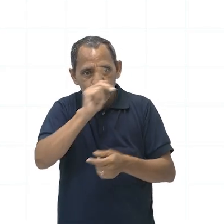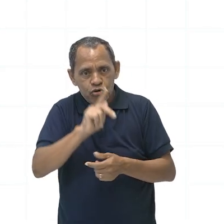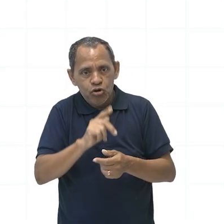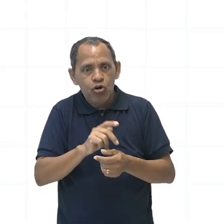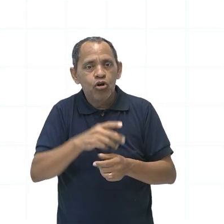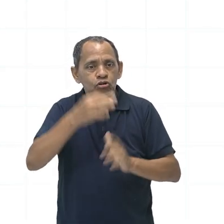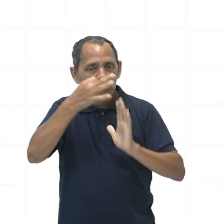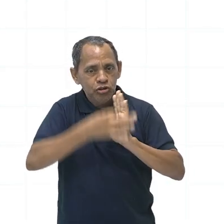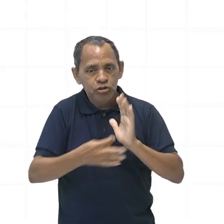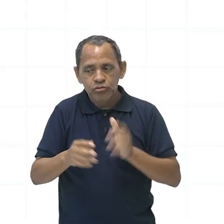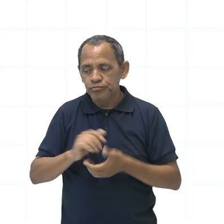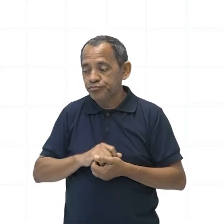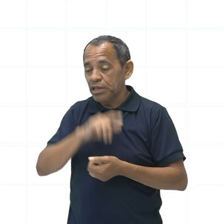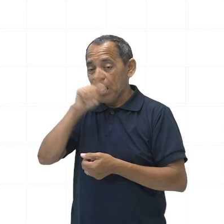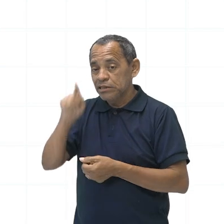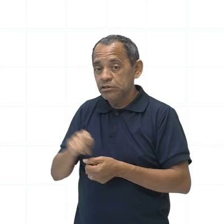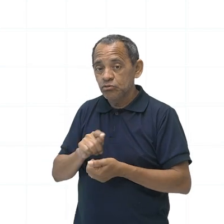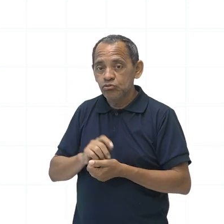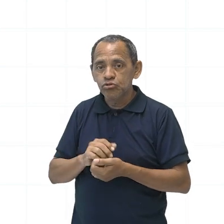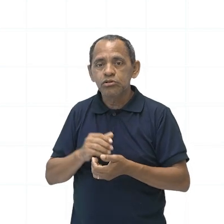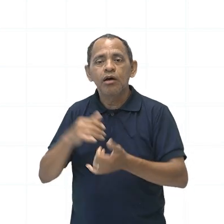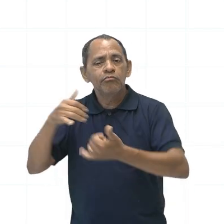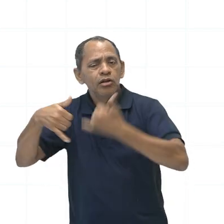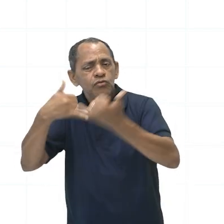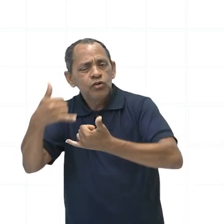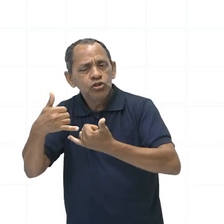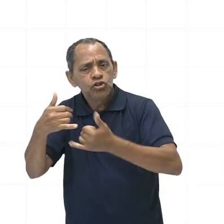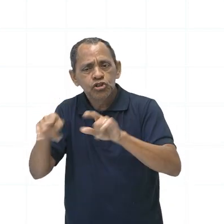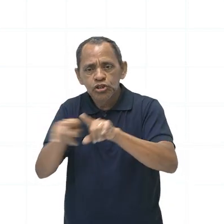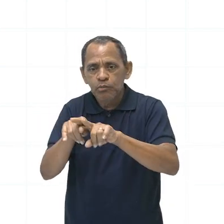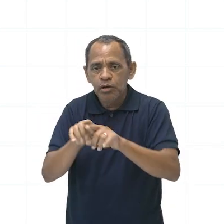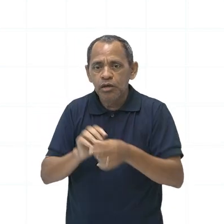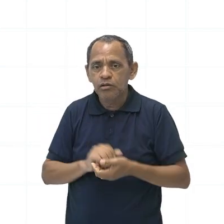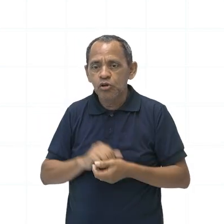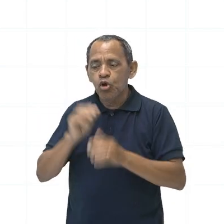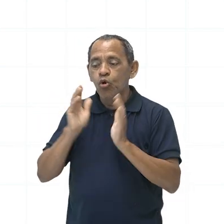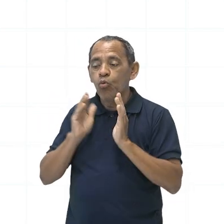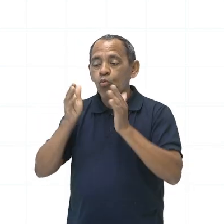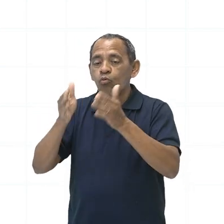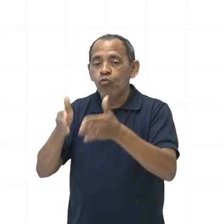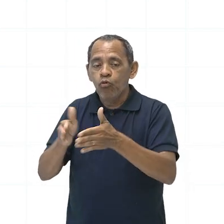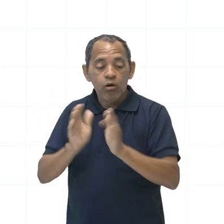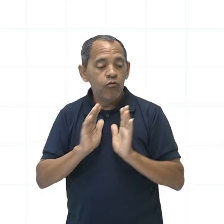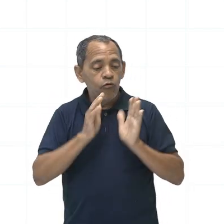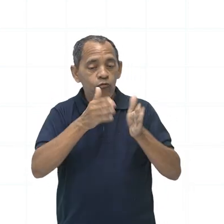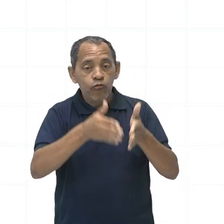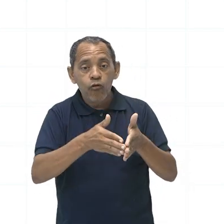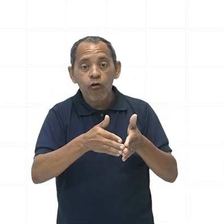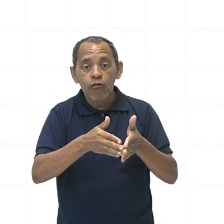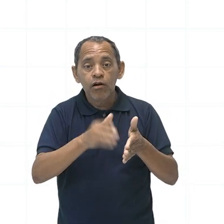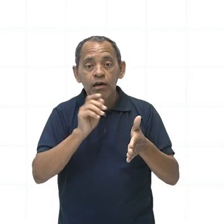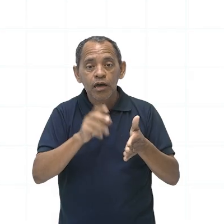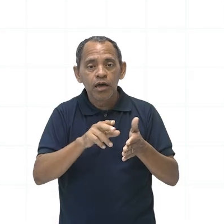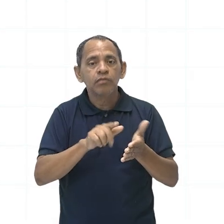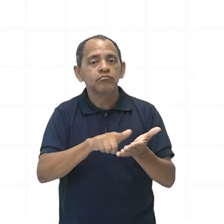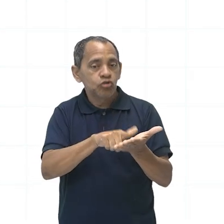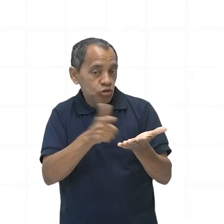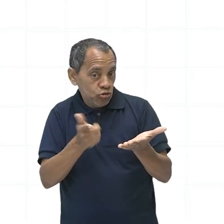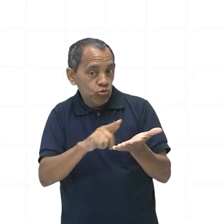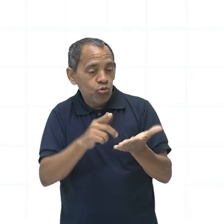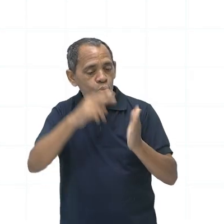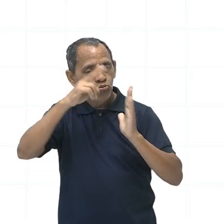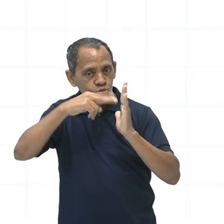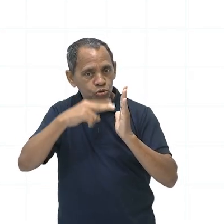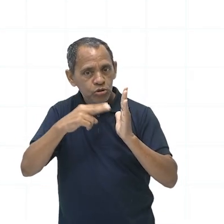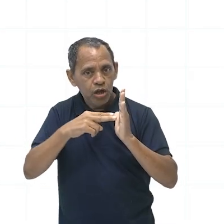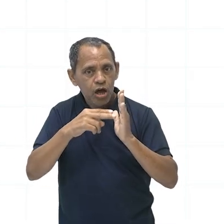segunda crônica vai entreter. Qual é o público-alvo da primeira hora? Leitor de jornal virtual, porque aquela